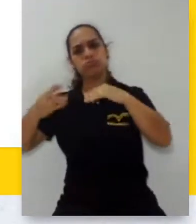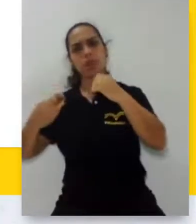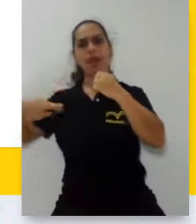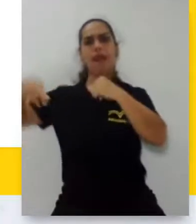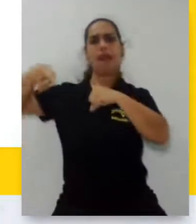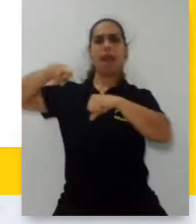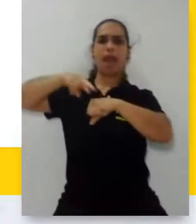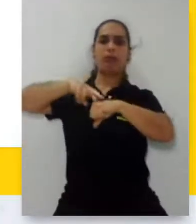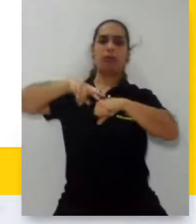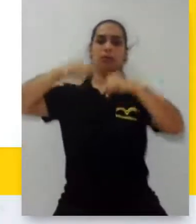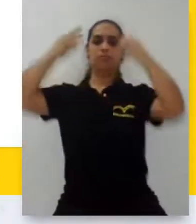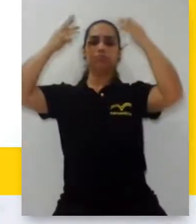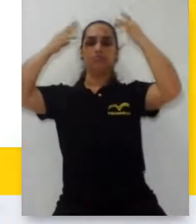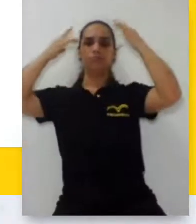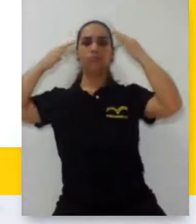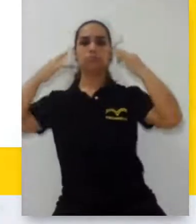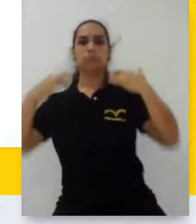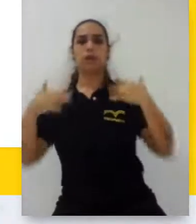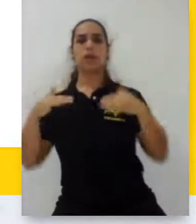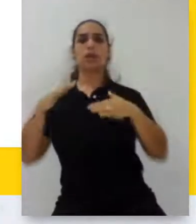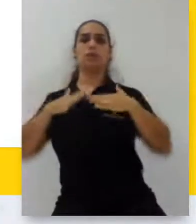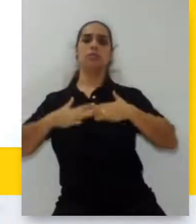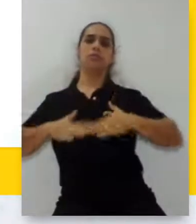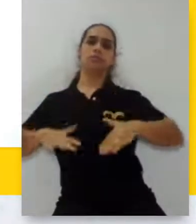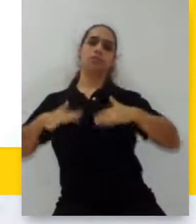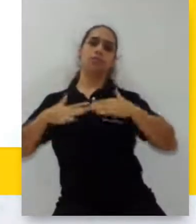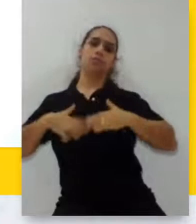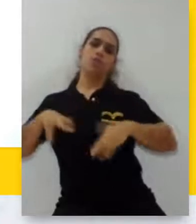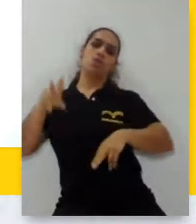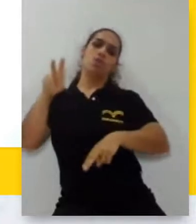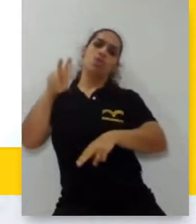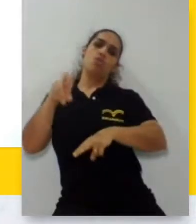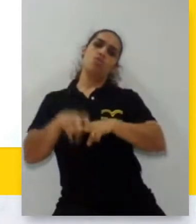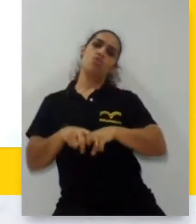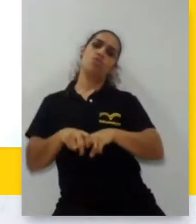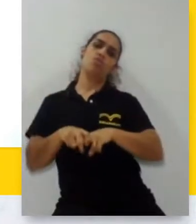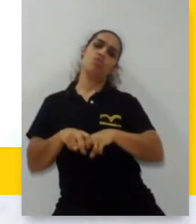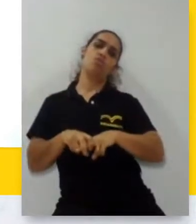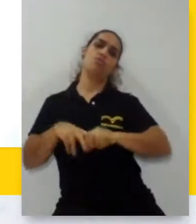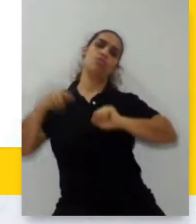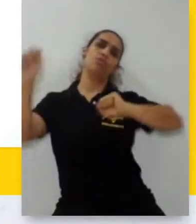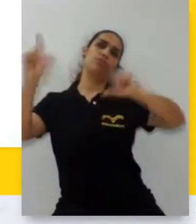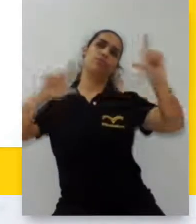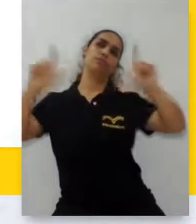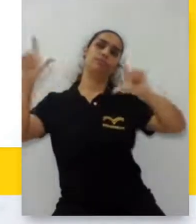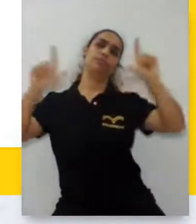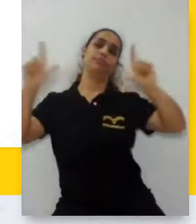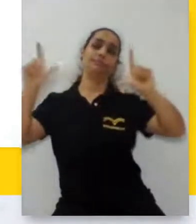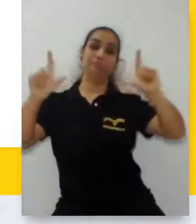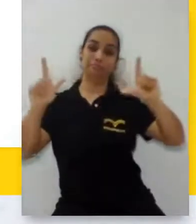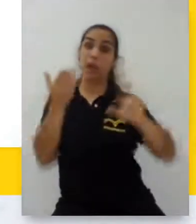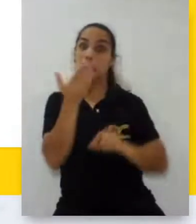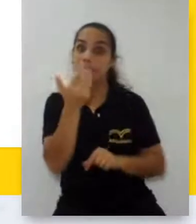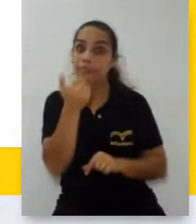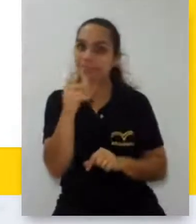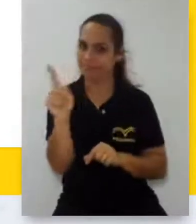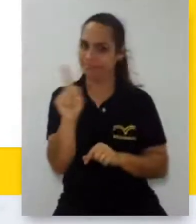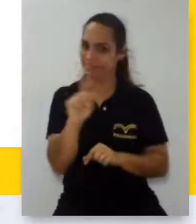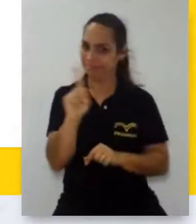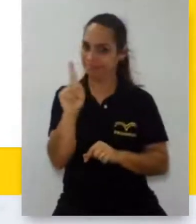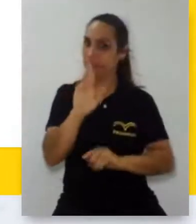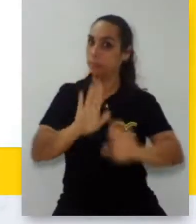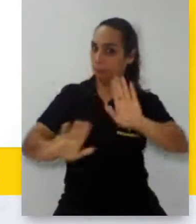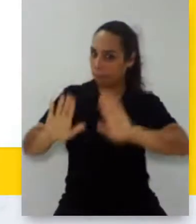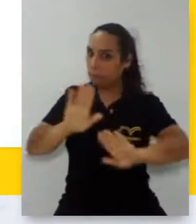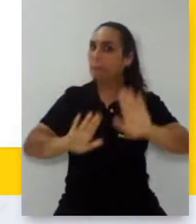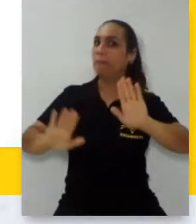em casa, sentado no sofá, atacando a geladeira. Não, não ataque a geladeira, por favor, né? Também vai com calma, né? Então,